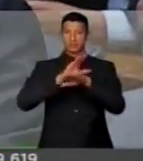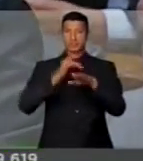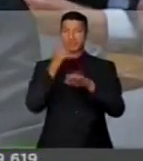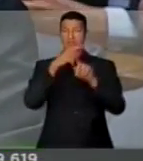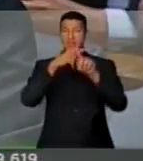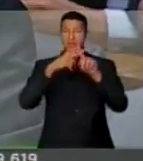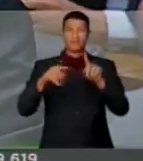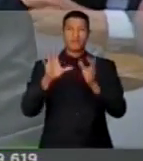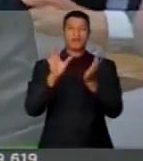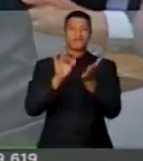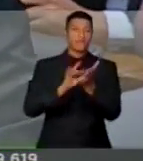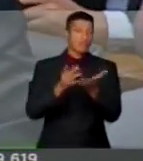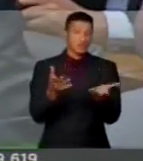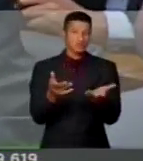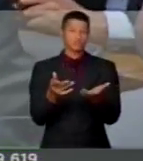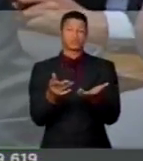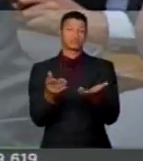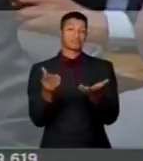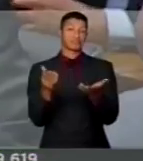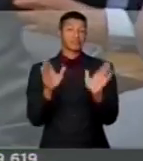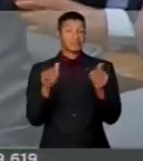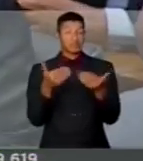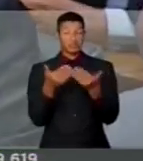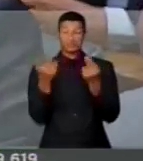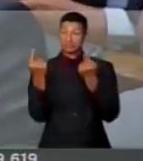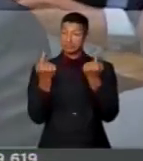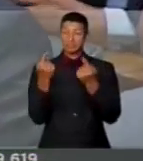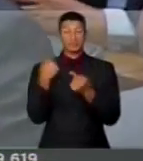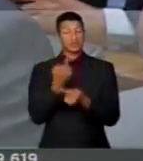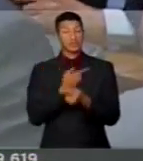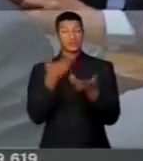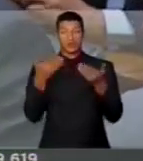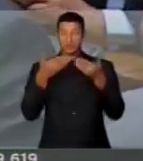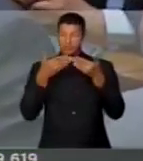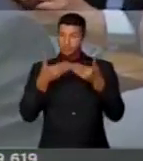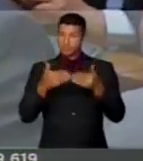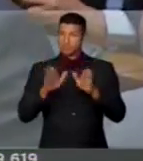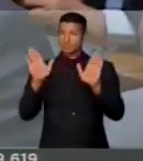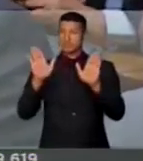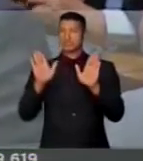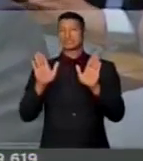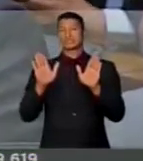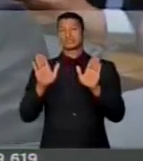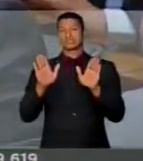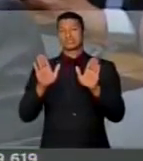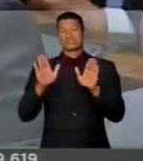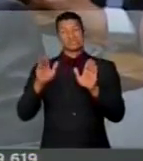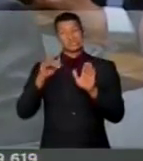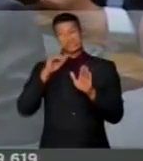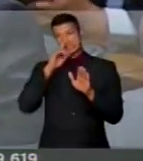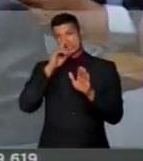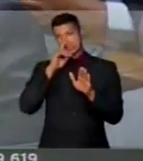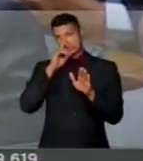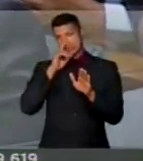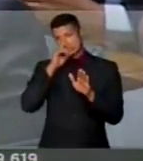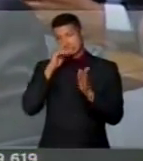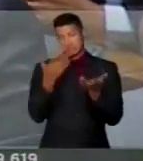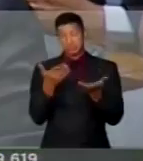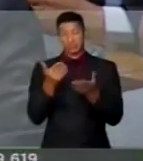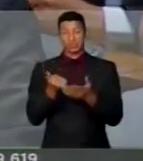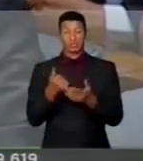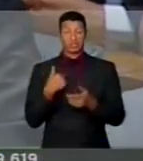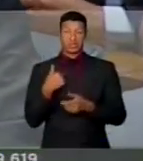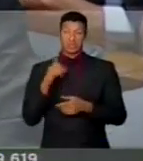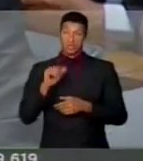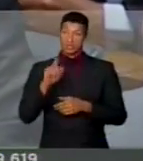existe meia verdade. E ao par disso, presidente, nós estaríamos abrindo um precedente extremamente perigoso.